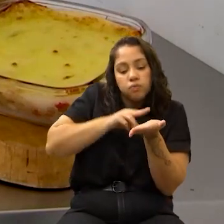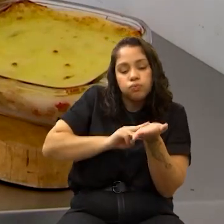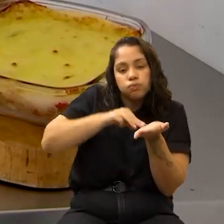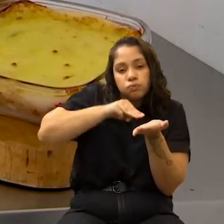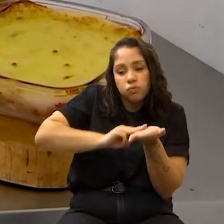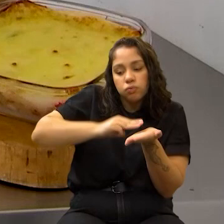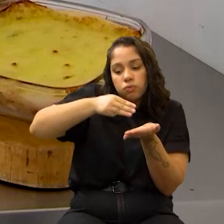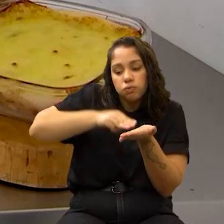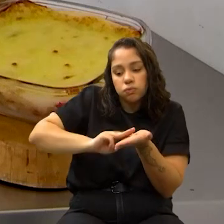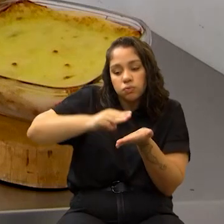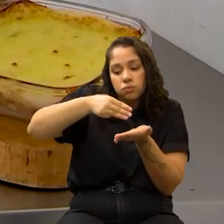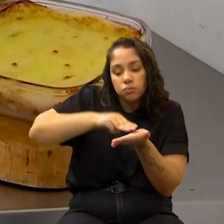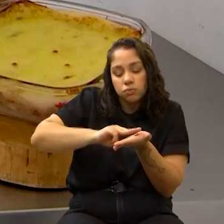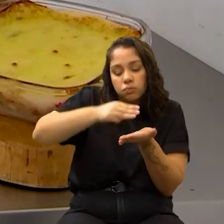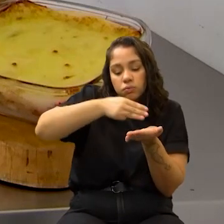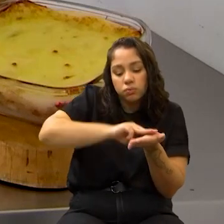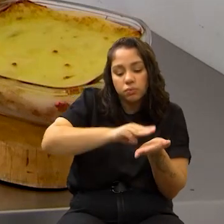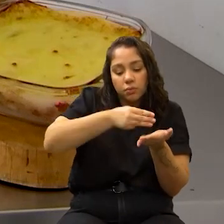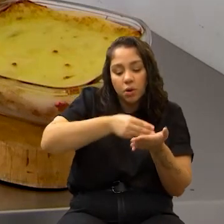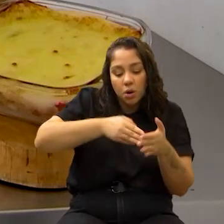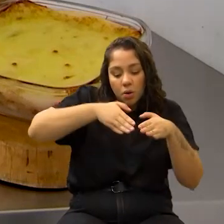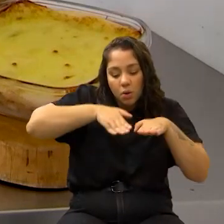Uma primeira parte.